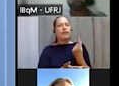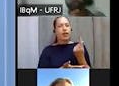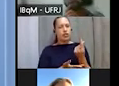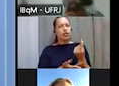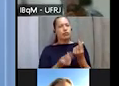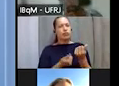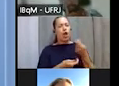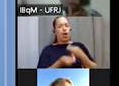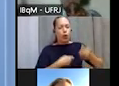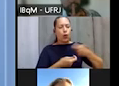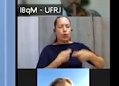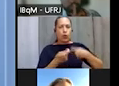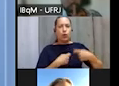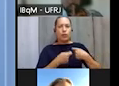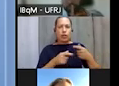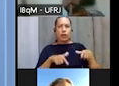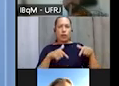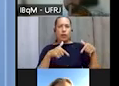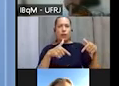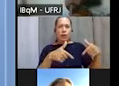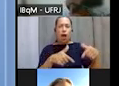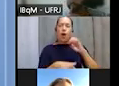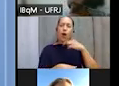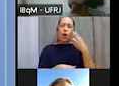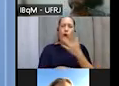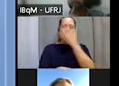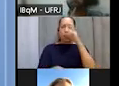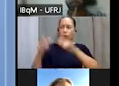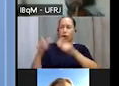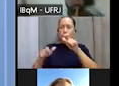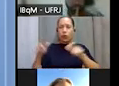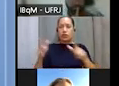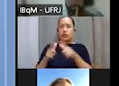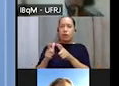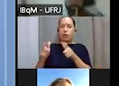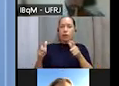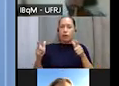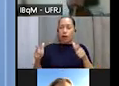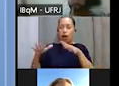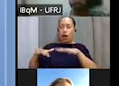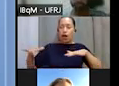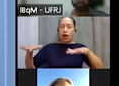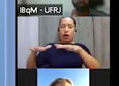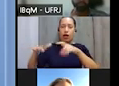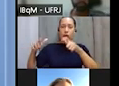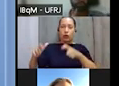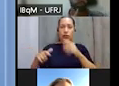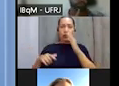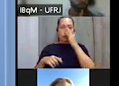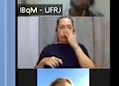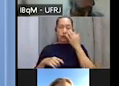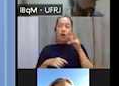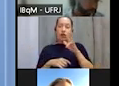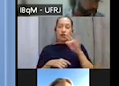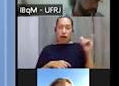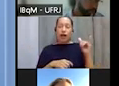determinada região, ou uma população maior numa determinada área, vai existir a